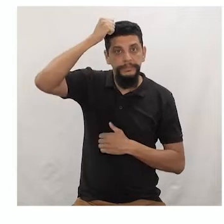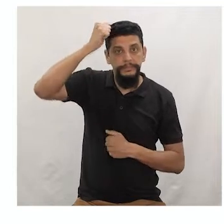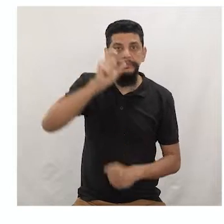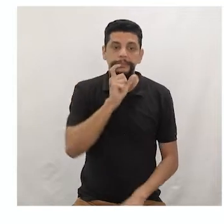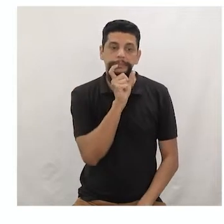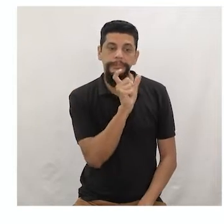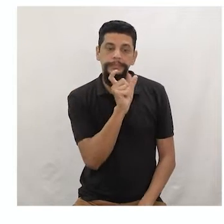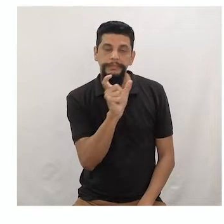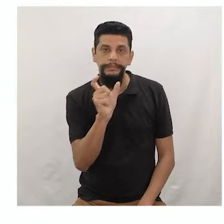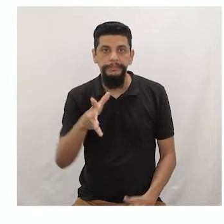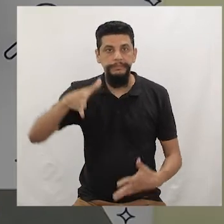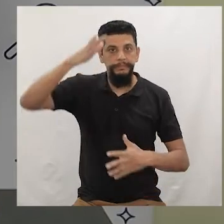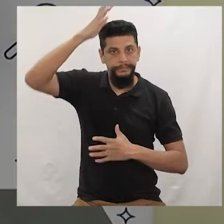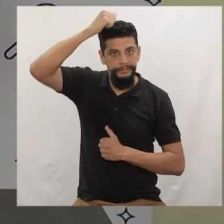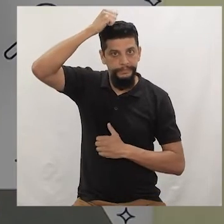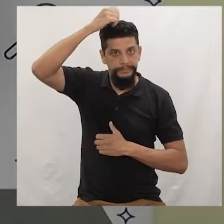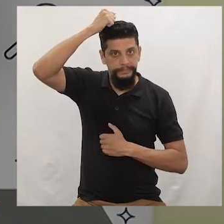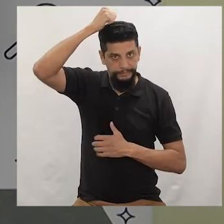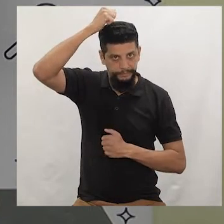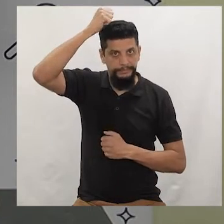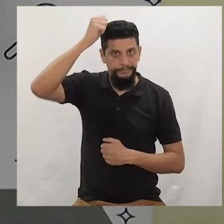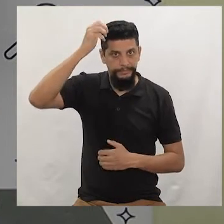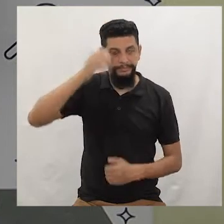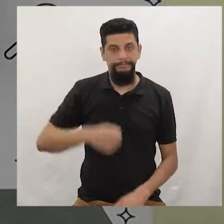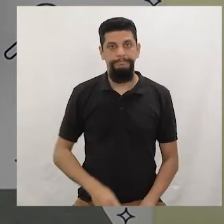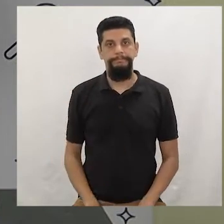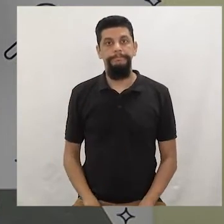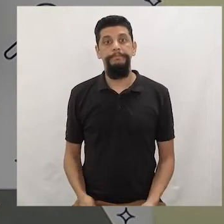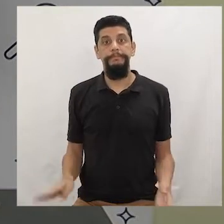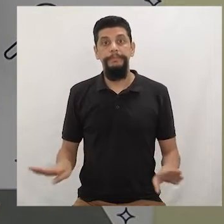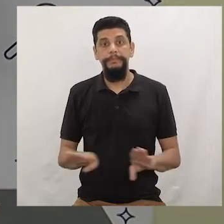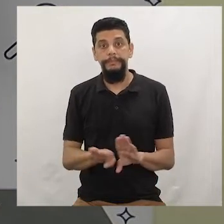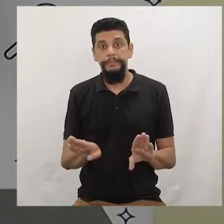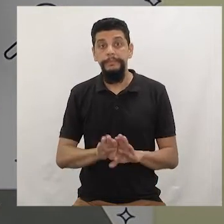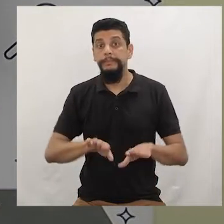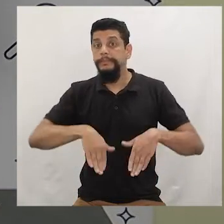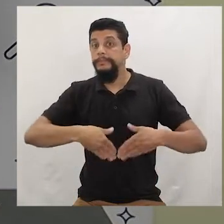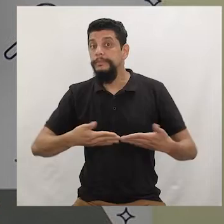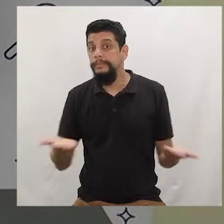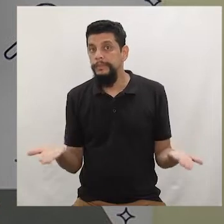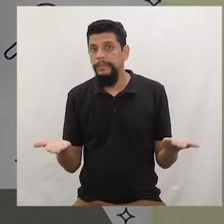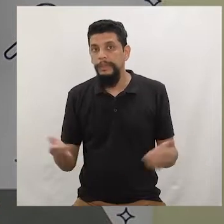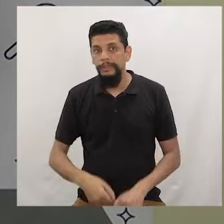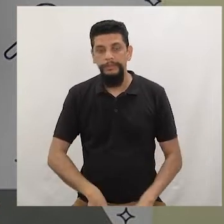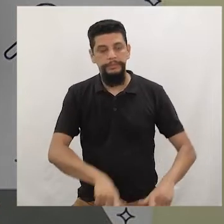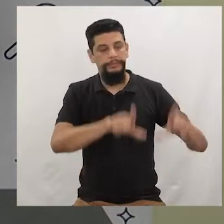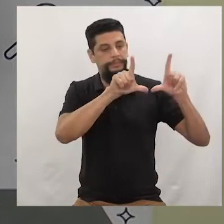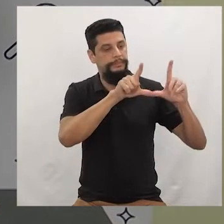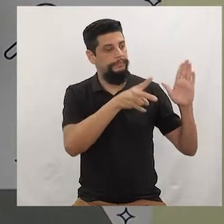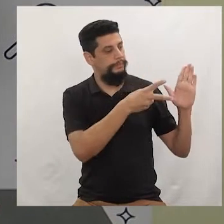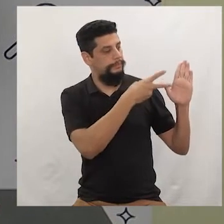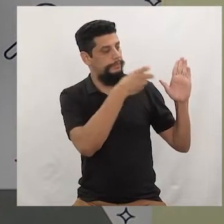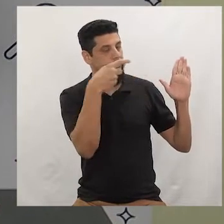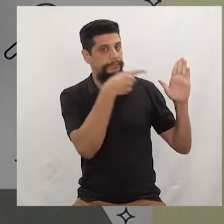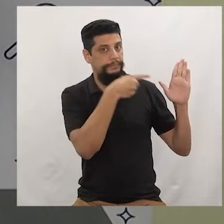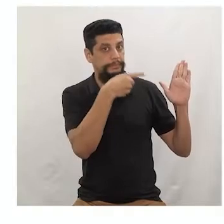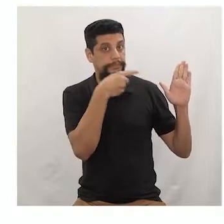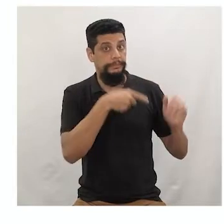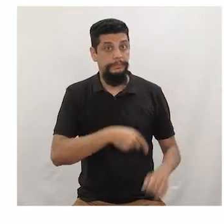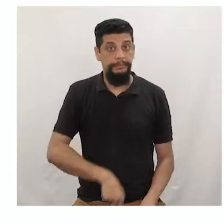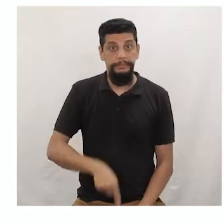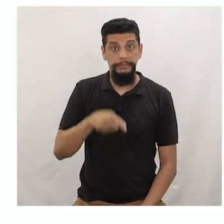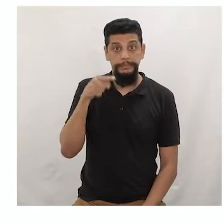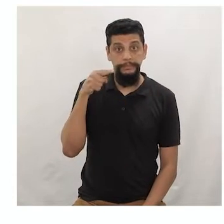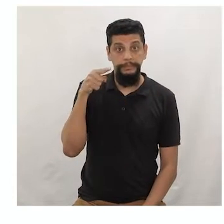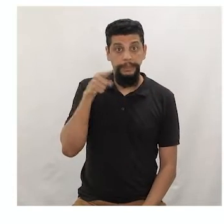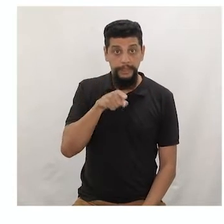a palavra macaco, que a gente formou a palavrinha macaco? Então, vejam lá na tela.